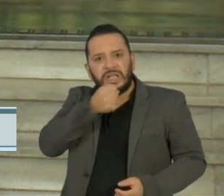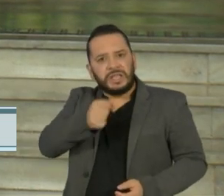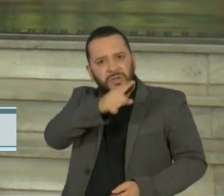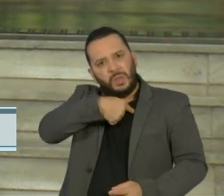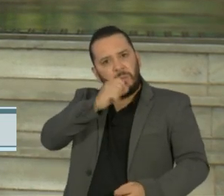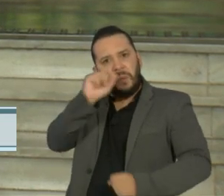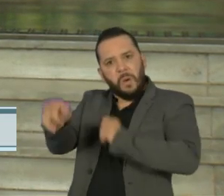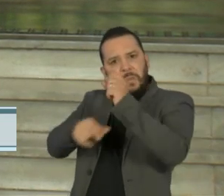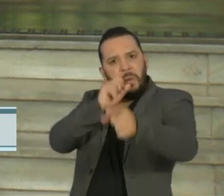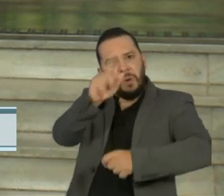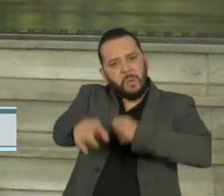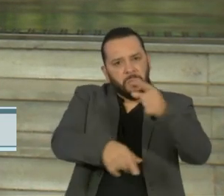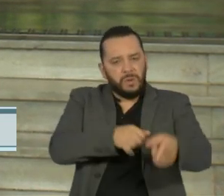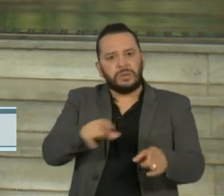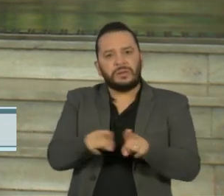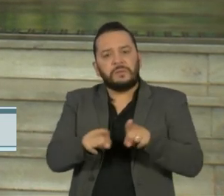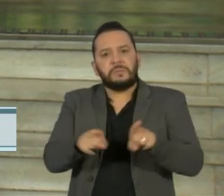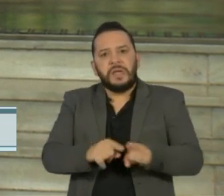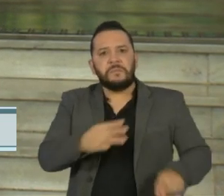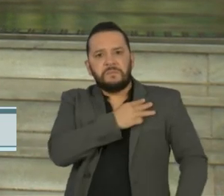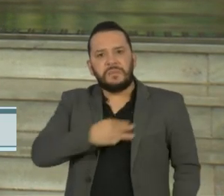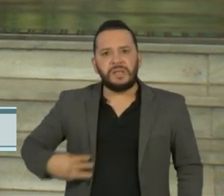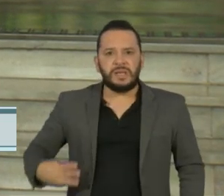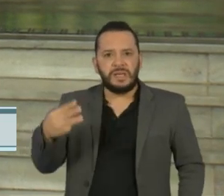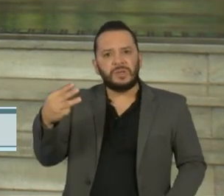agressões a ministros do seu próprio governo.